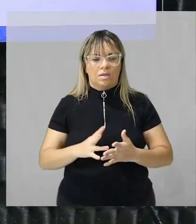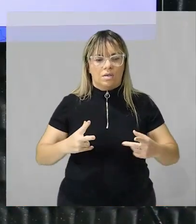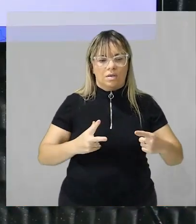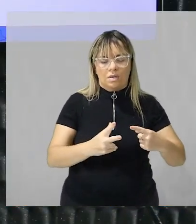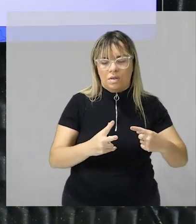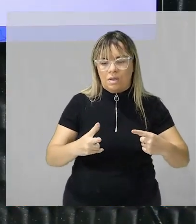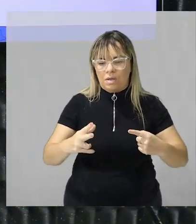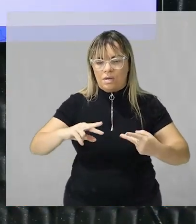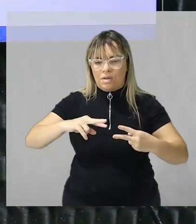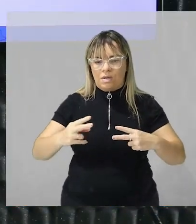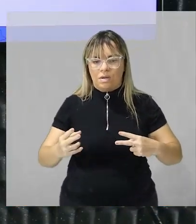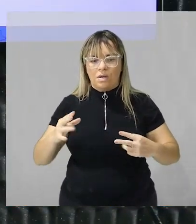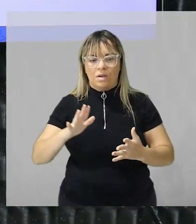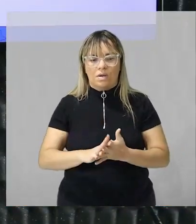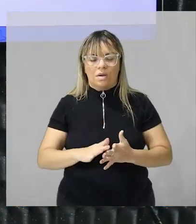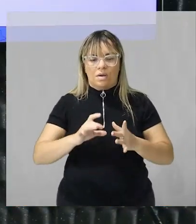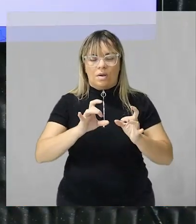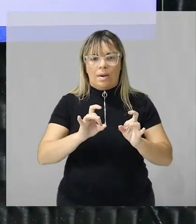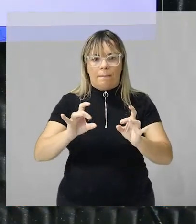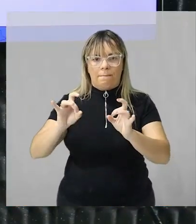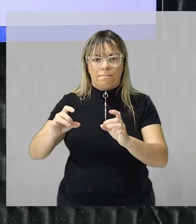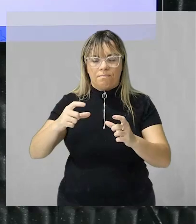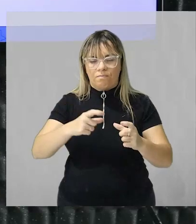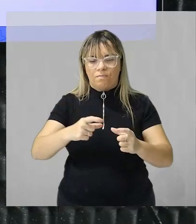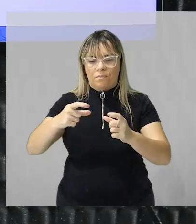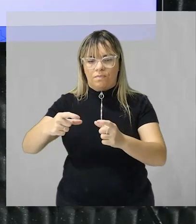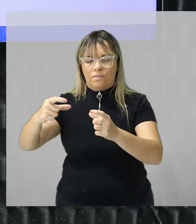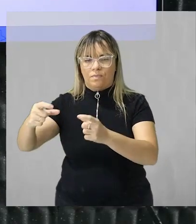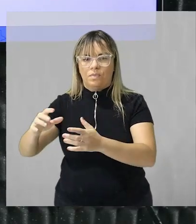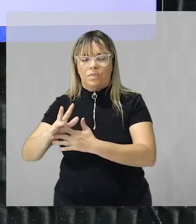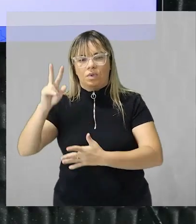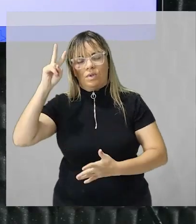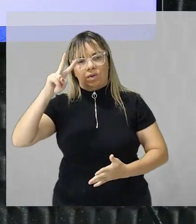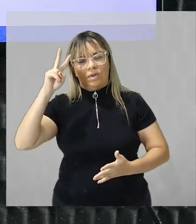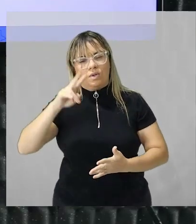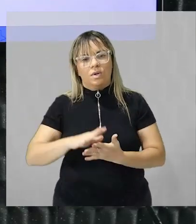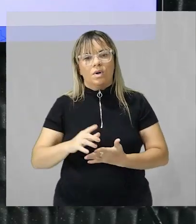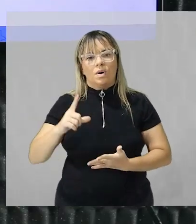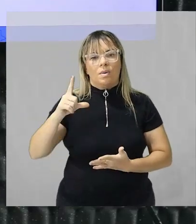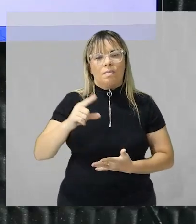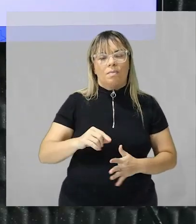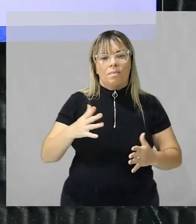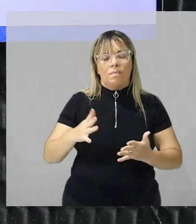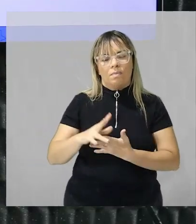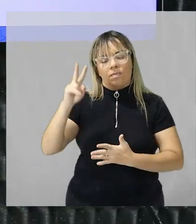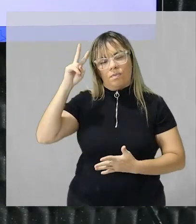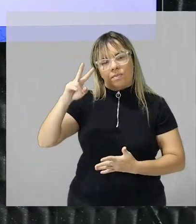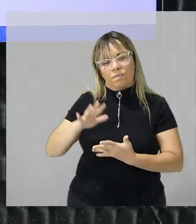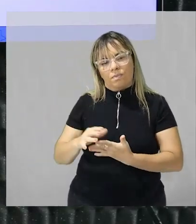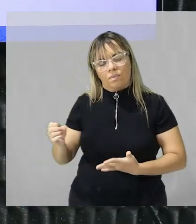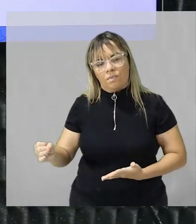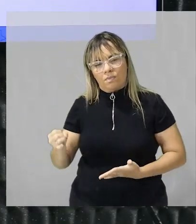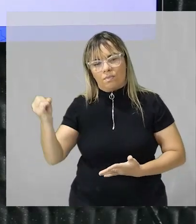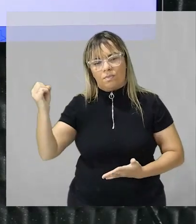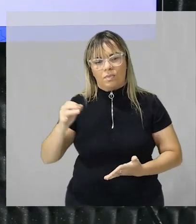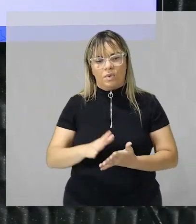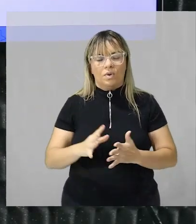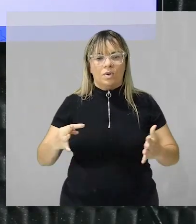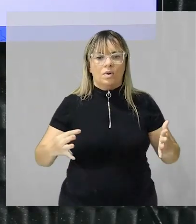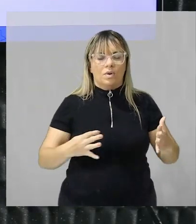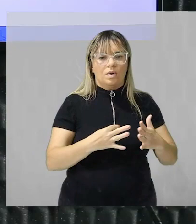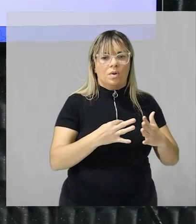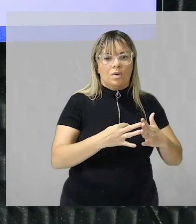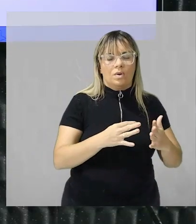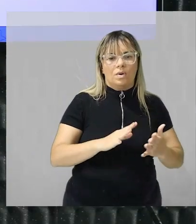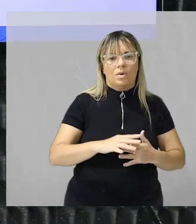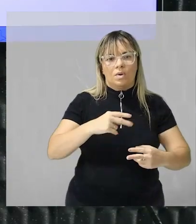em pontos específicos. Então, é importante a gente lembrar um pouco. O que é importante para a gente lembrar aqui sobre a questão dos transgênicos? Transgênicos